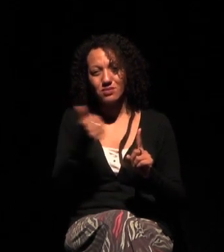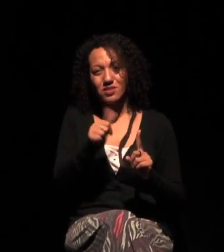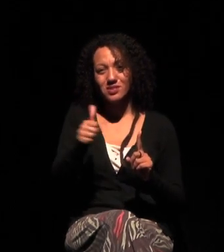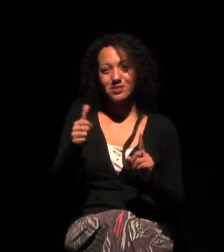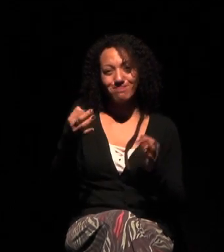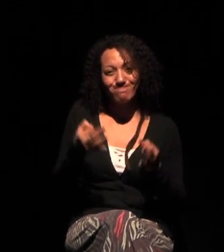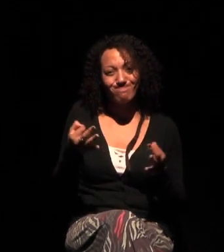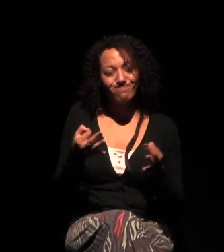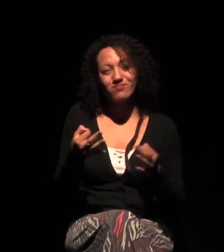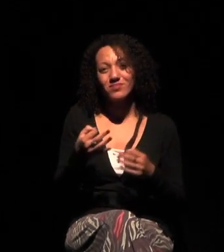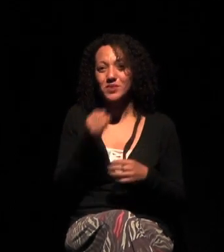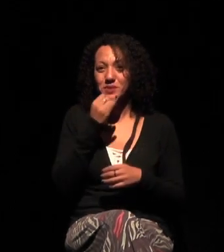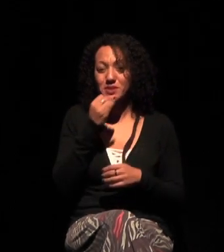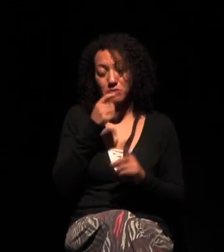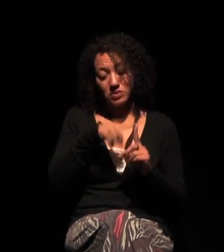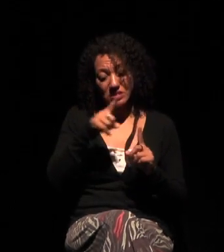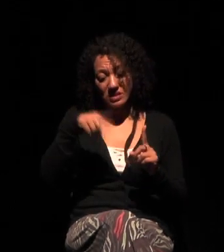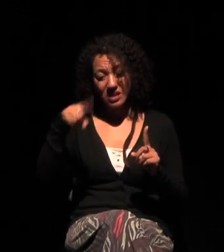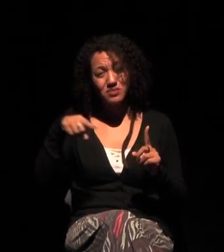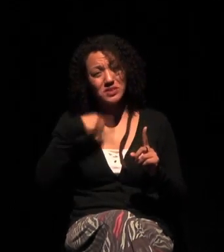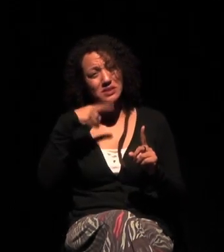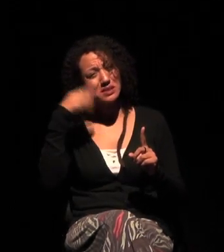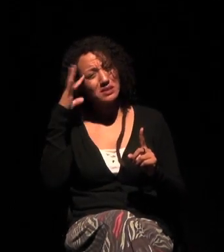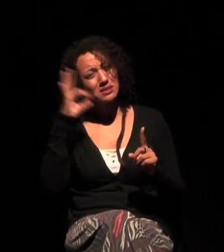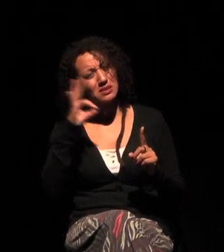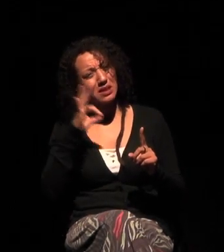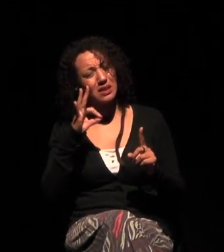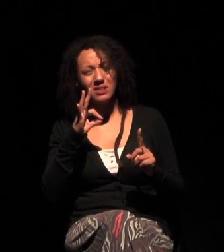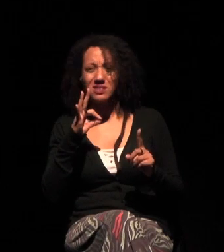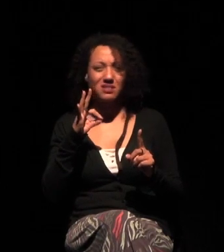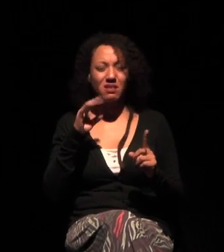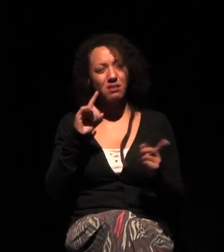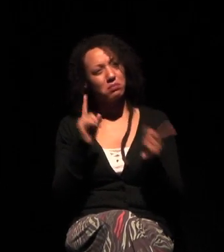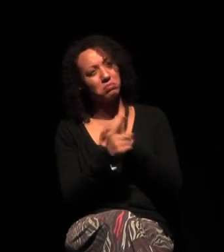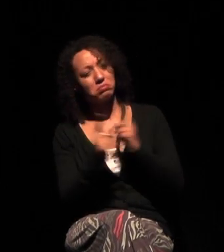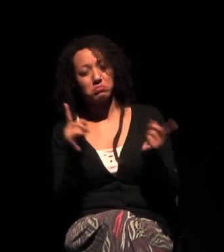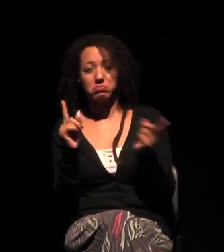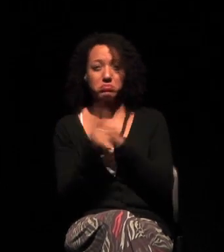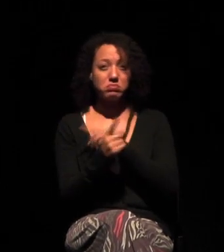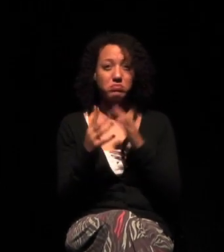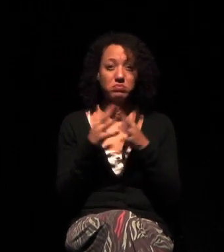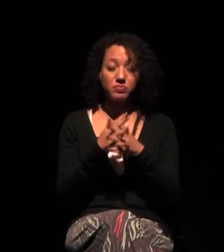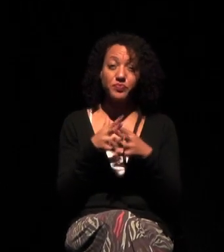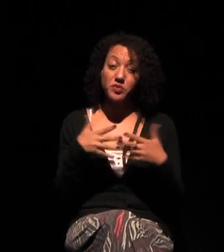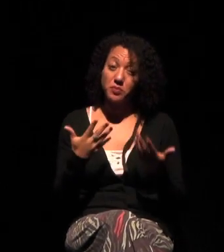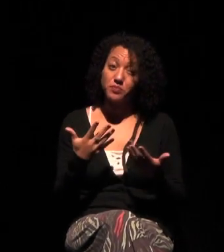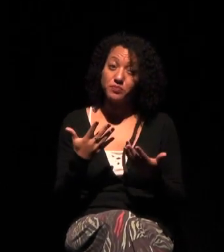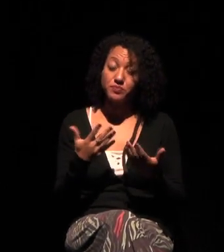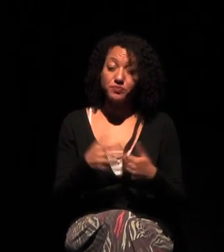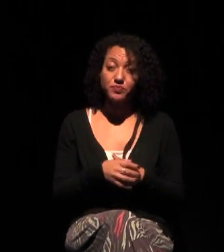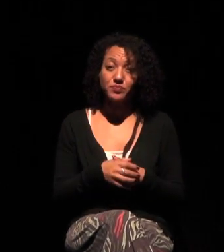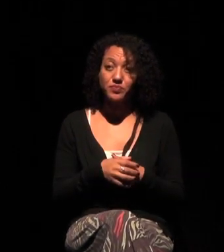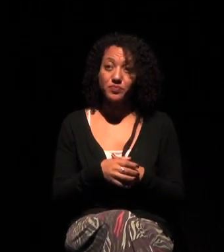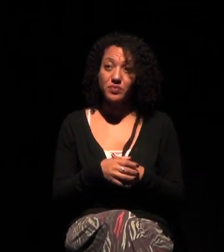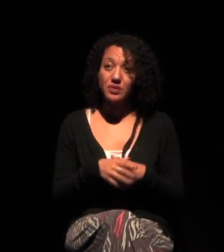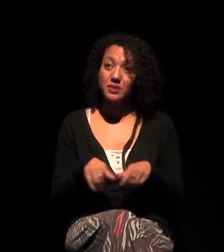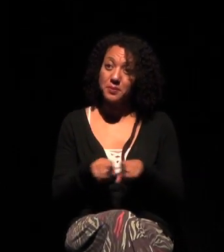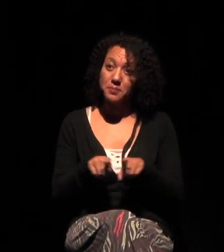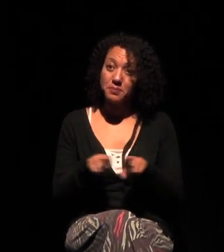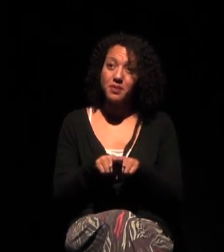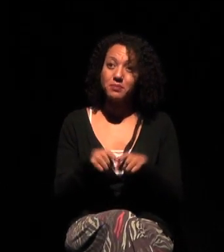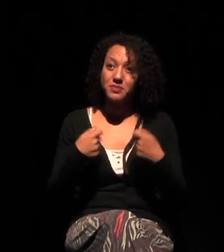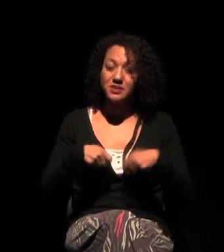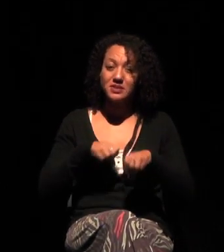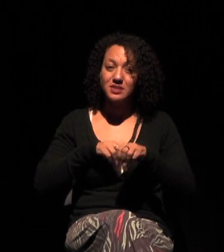gráfico que não explica nada e ninguém entende nada e acho uma coisa ao contrário do que é então é também seria razoável